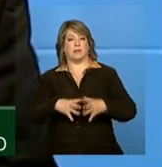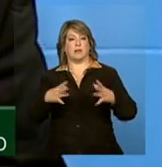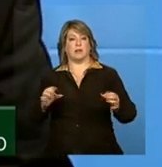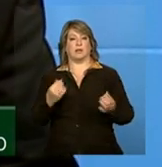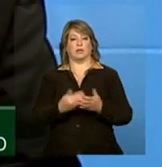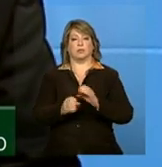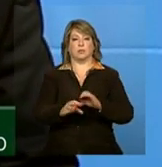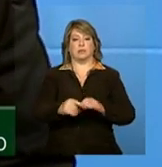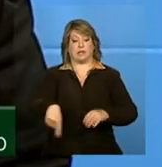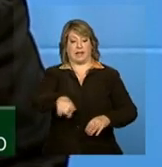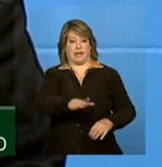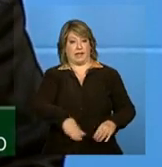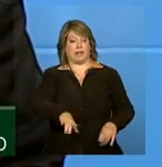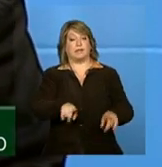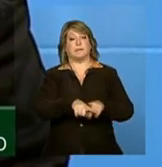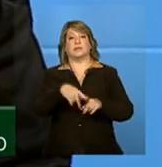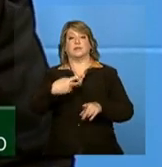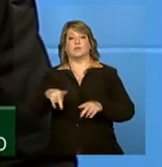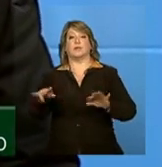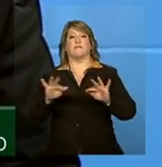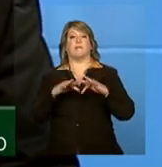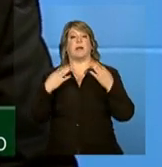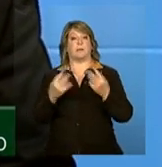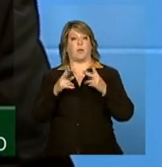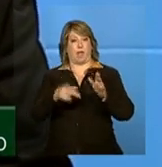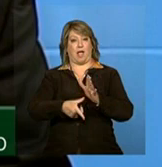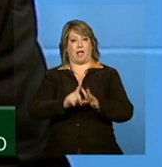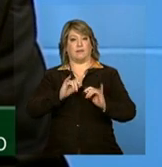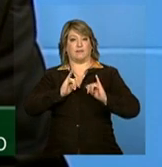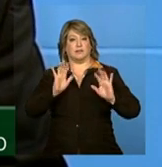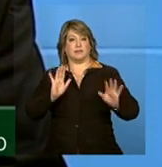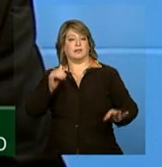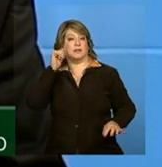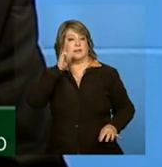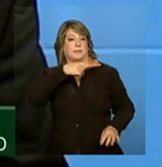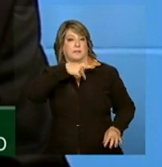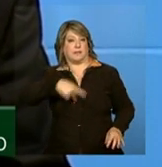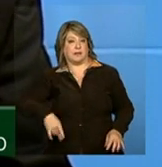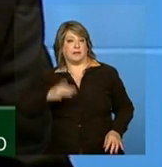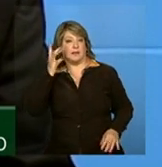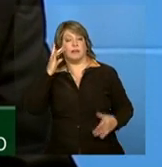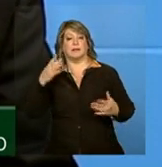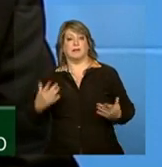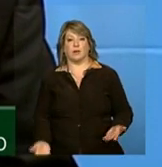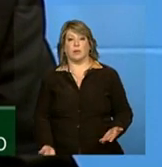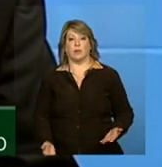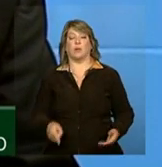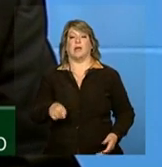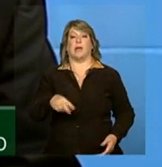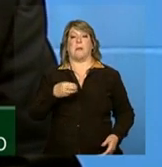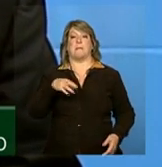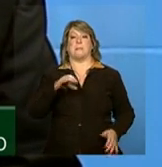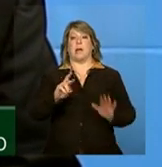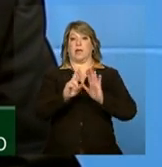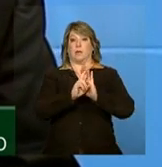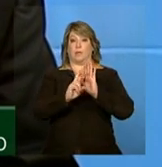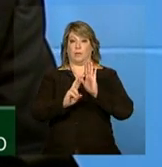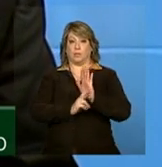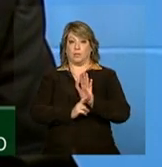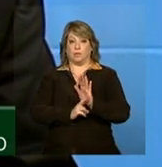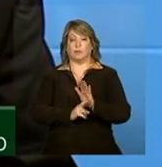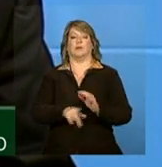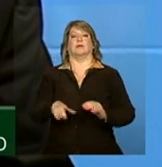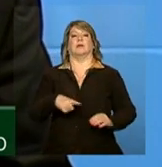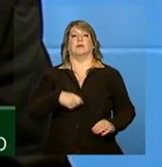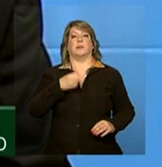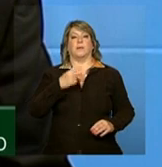e seus familiares, como já foi dito também pela presidenta, um marco de regulação, de fiscalização